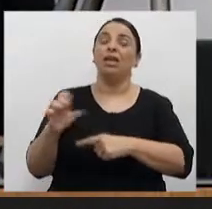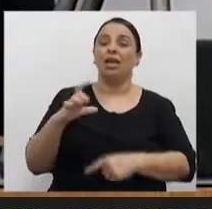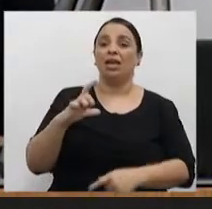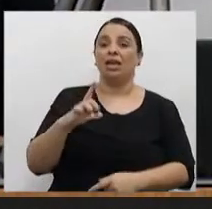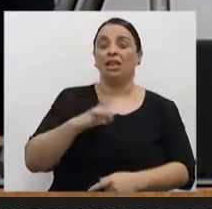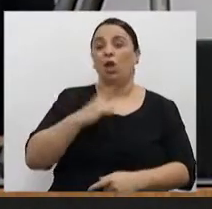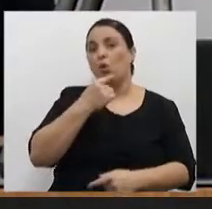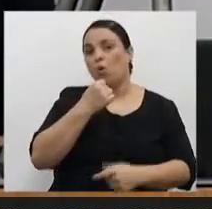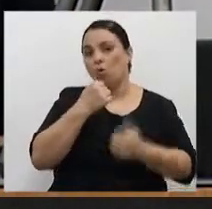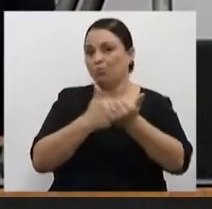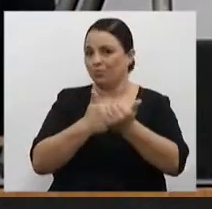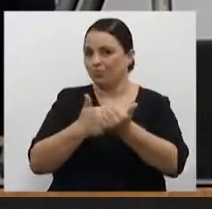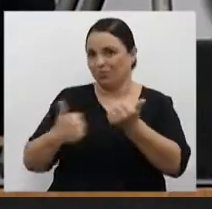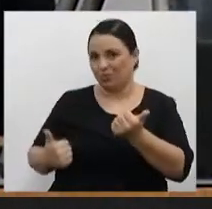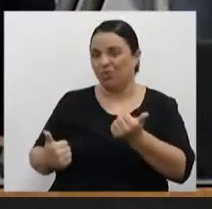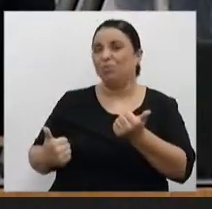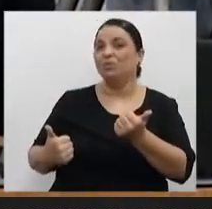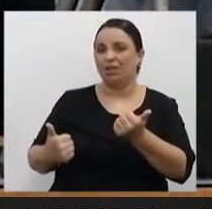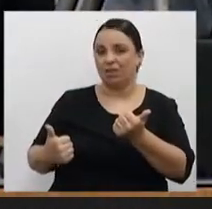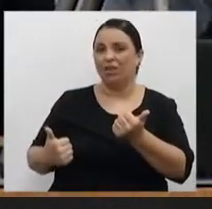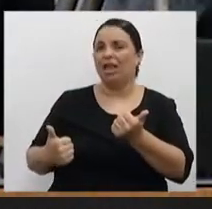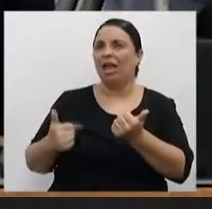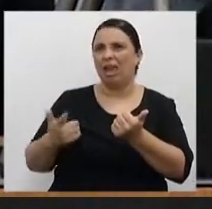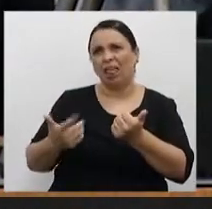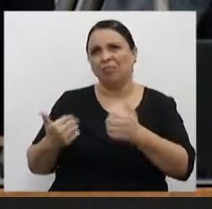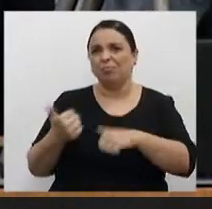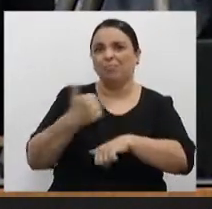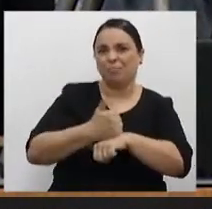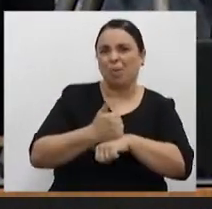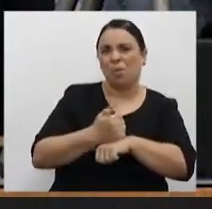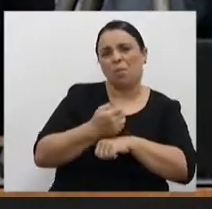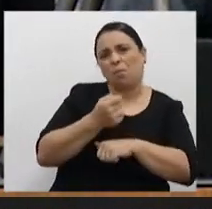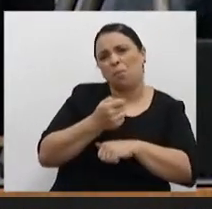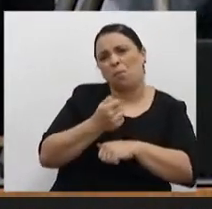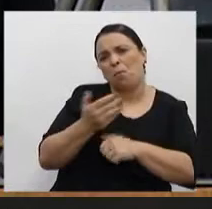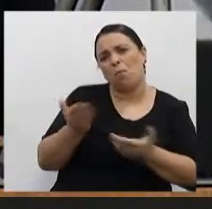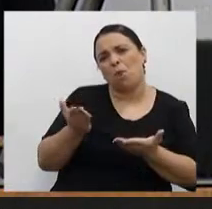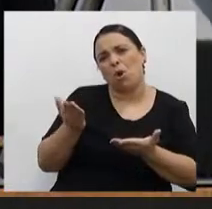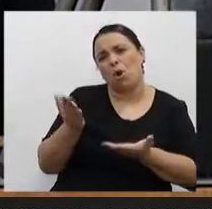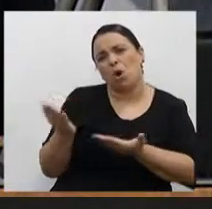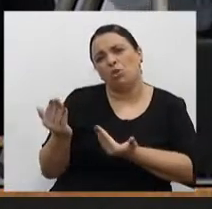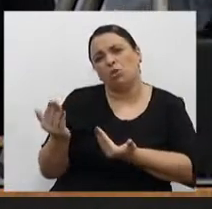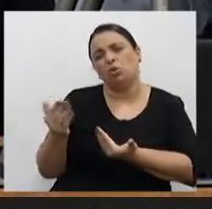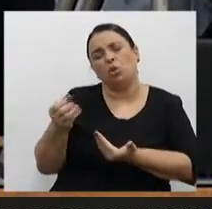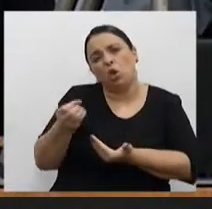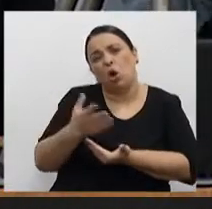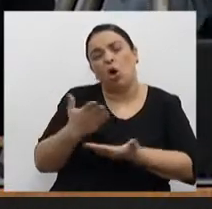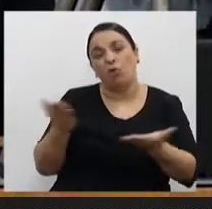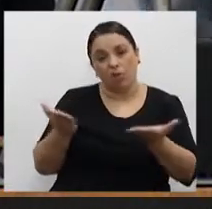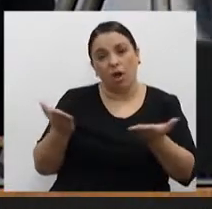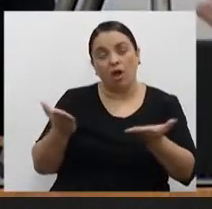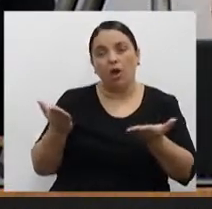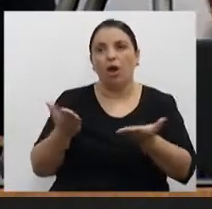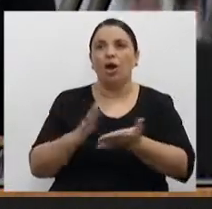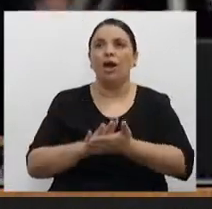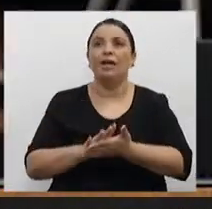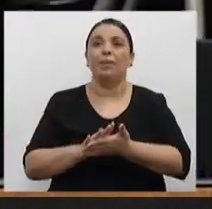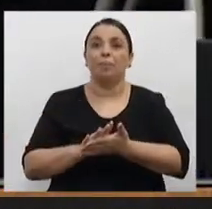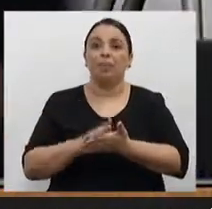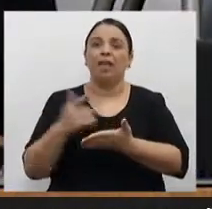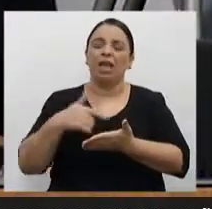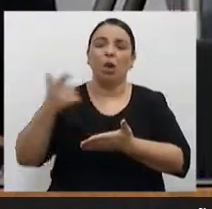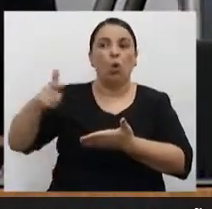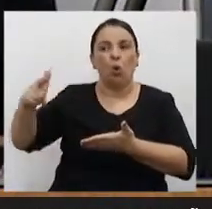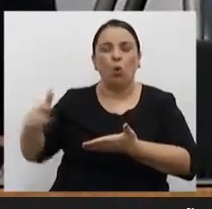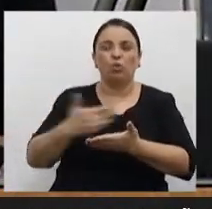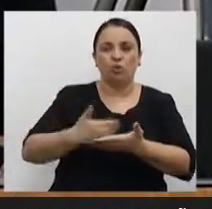né, nesse cargo, já vinha uma ampla experiência aí, né, na gestão do Estado, em vários governos ele passou, e sempre deixando